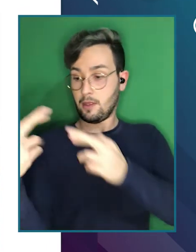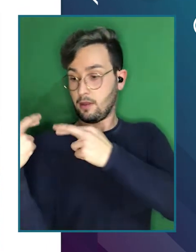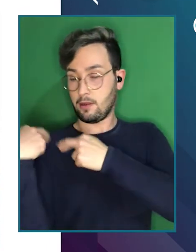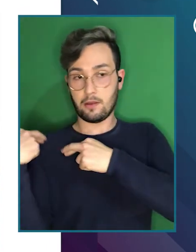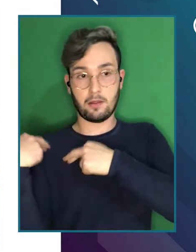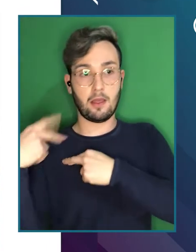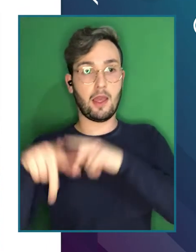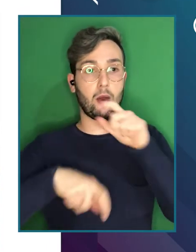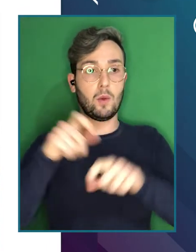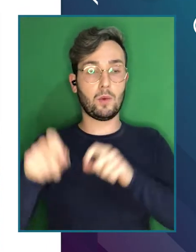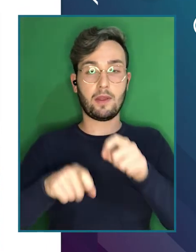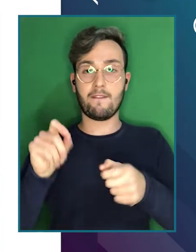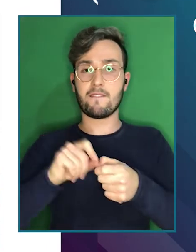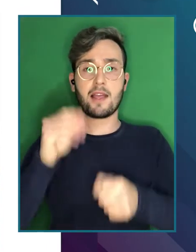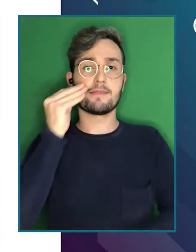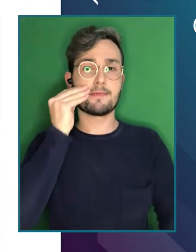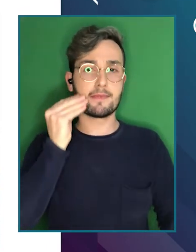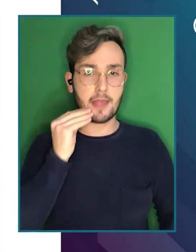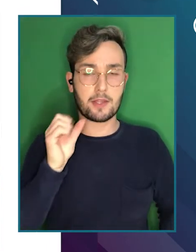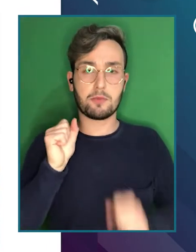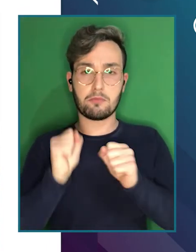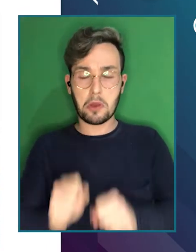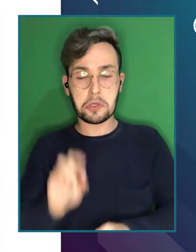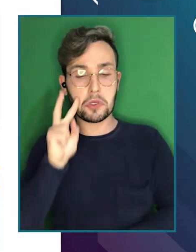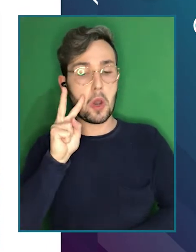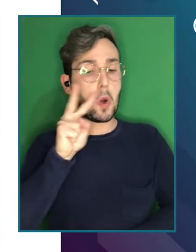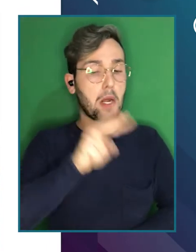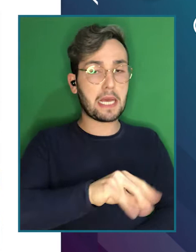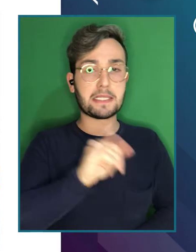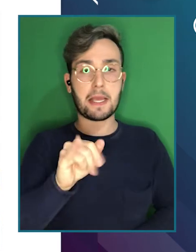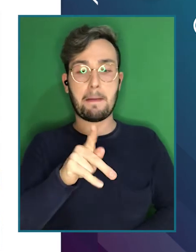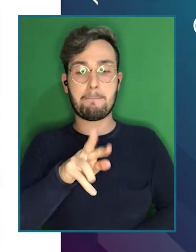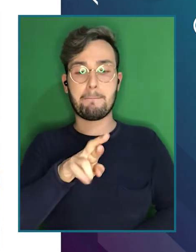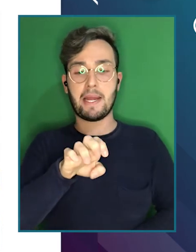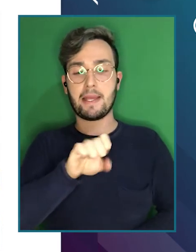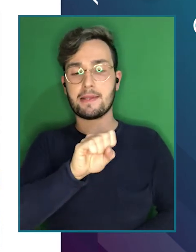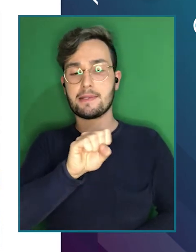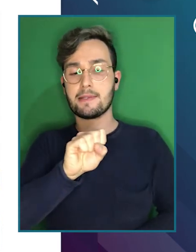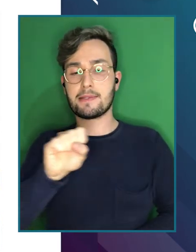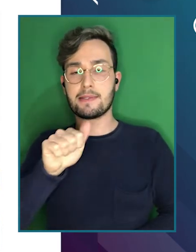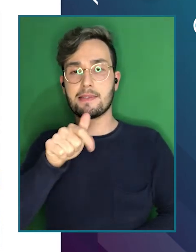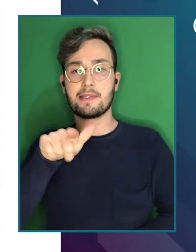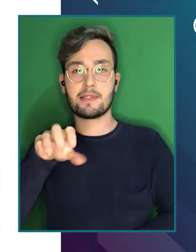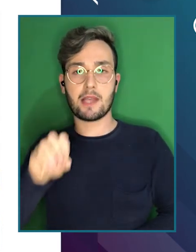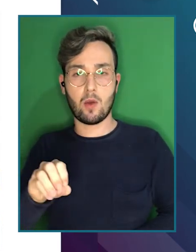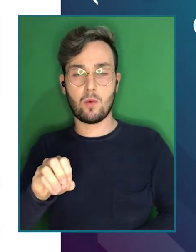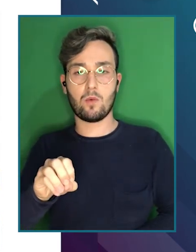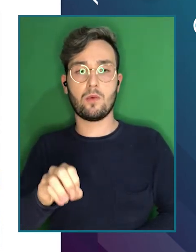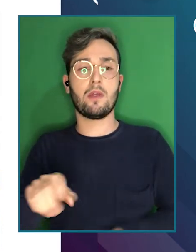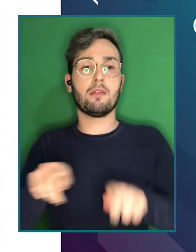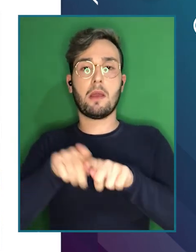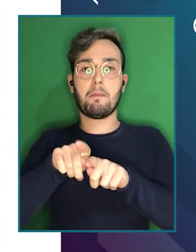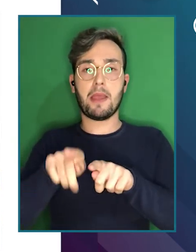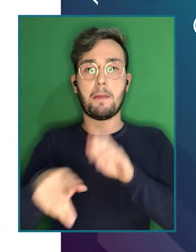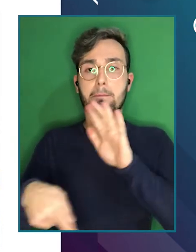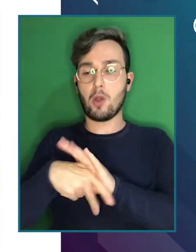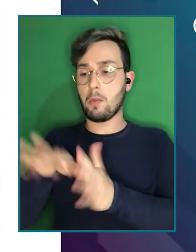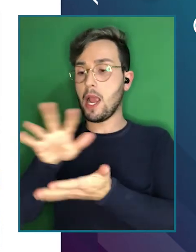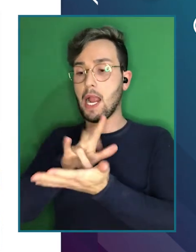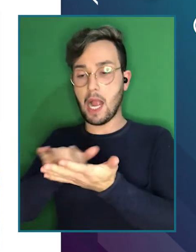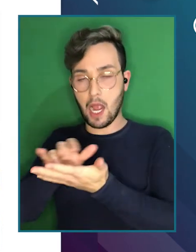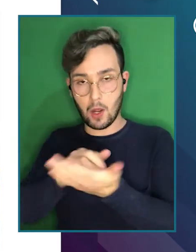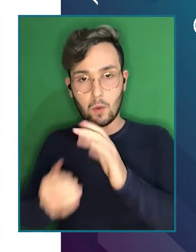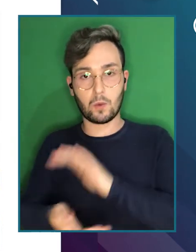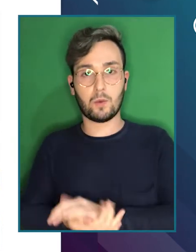suas funções estão a realização de testes, diagnósticos de pressão, calibração de instrumentos de cálculo